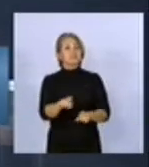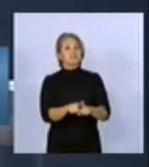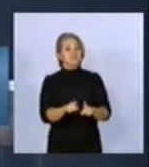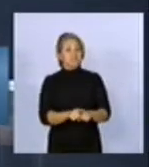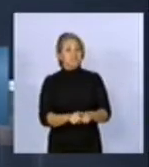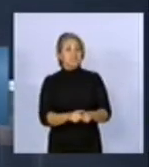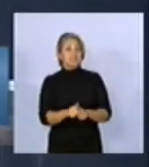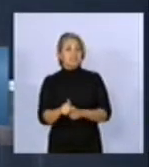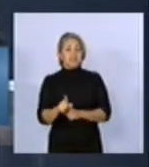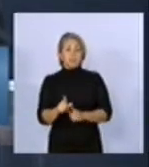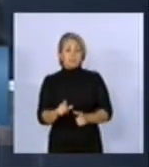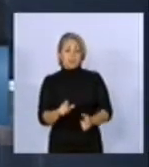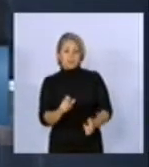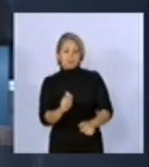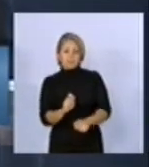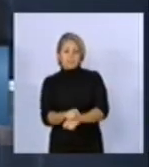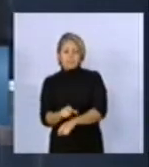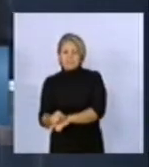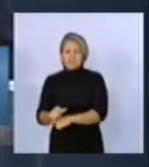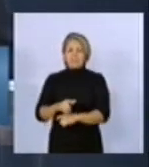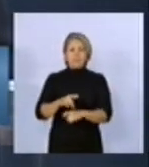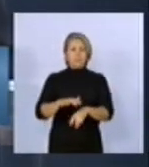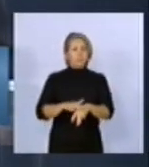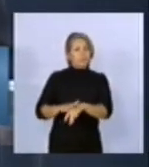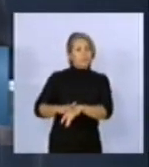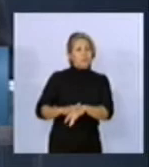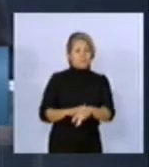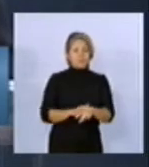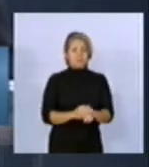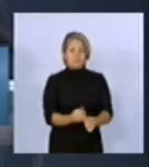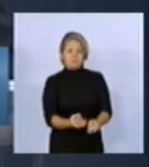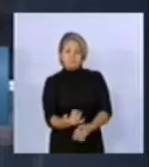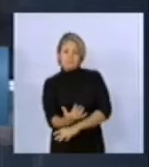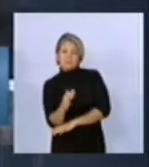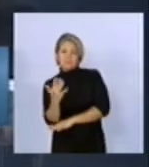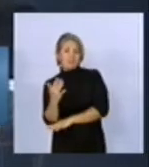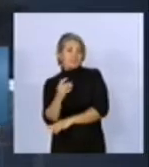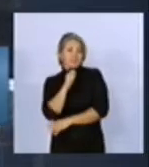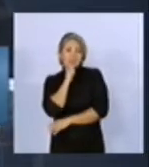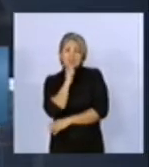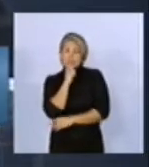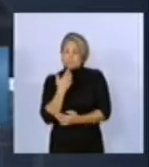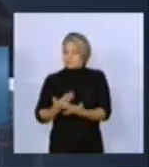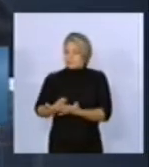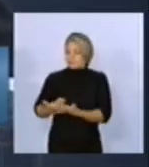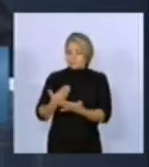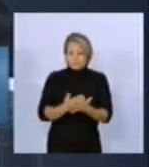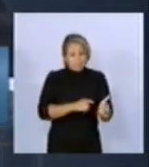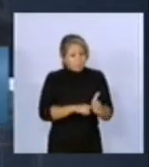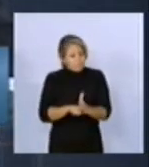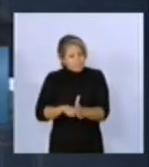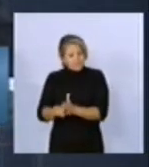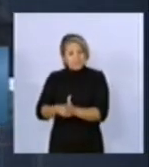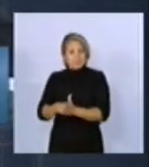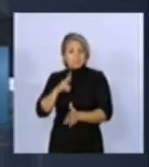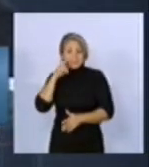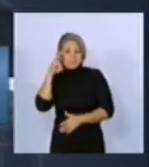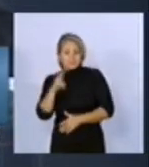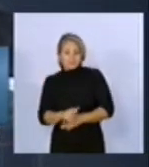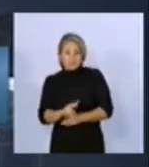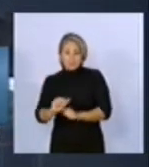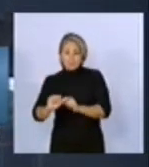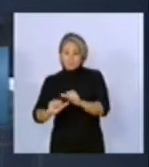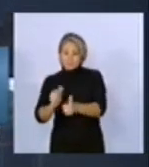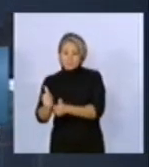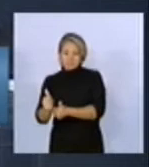cigarrinhas você seja pragas e doenças que ainda não estão sendo nos são estudadas devidamente para ver essa transposição